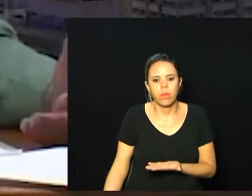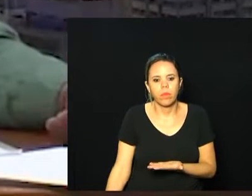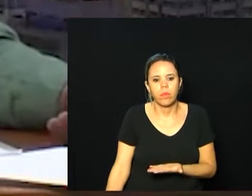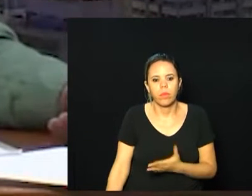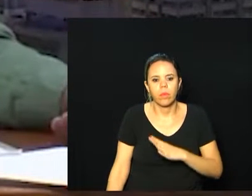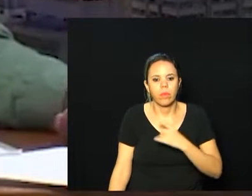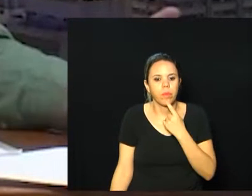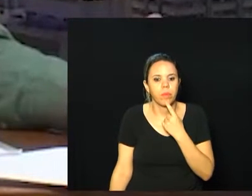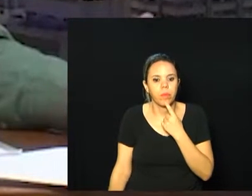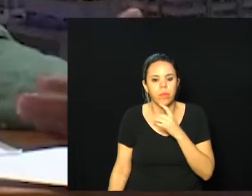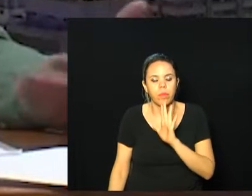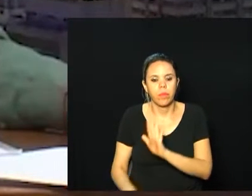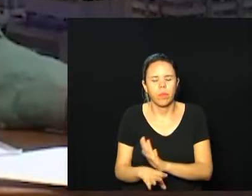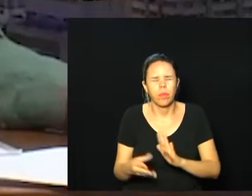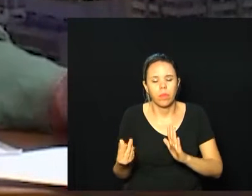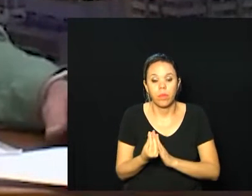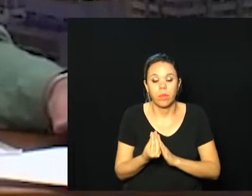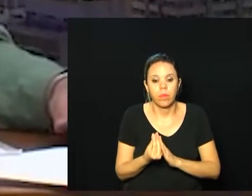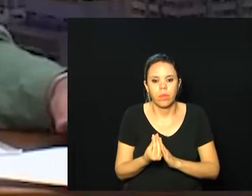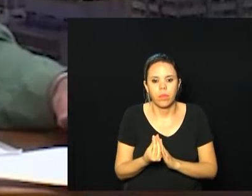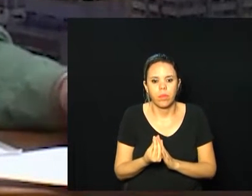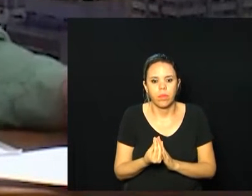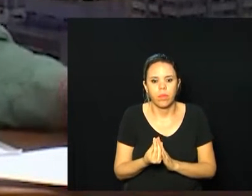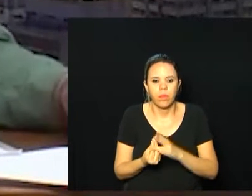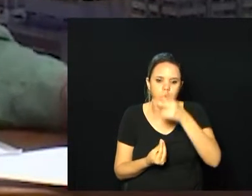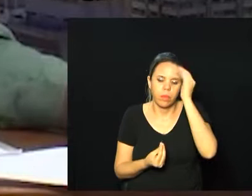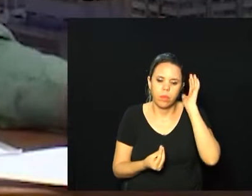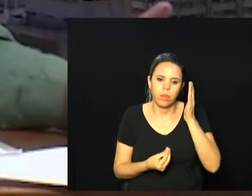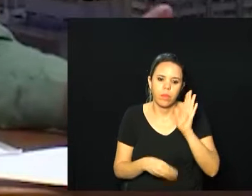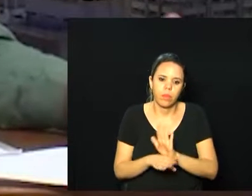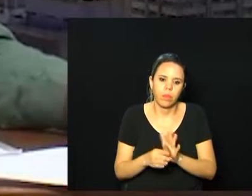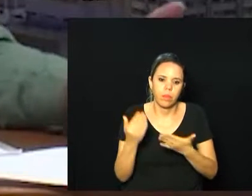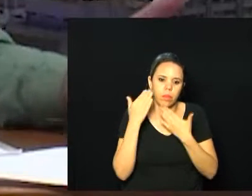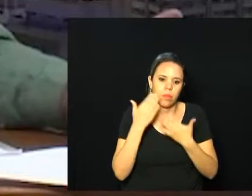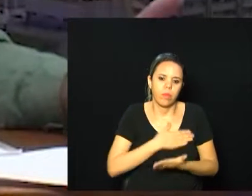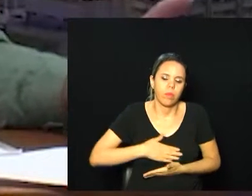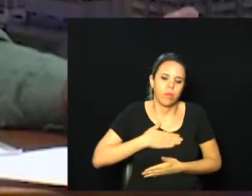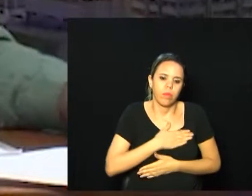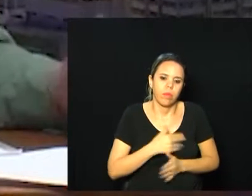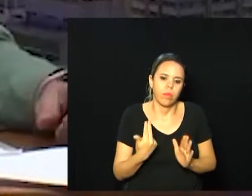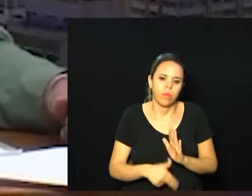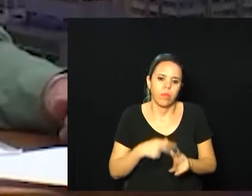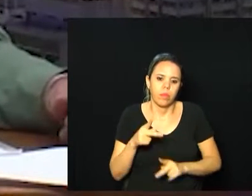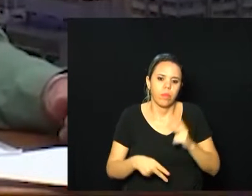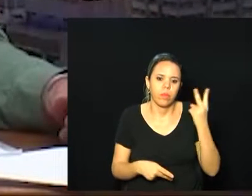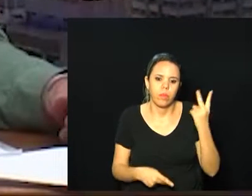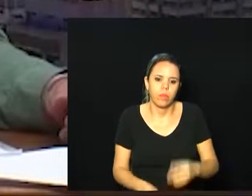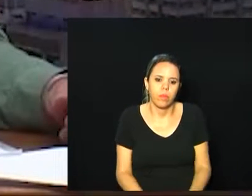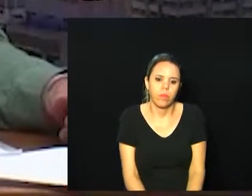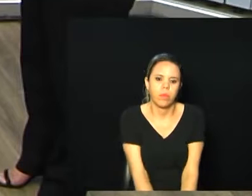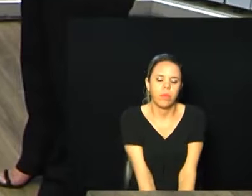município de Campinas, da Sanasa e do prefeito Dário. Então, fica aqui minha gratidão em nome do povo valinhense.